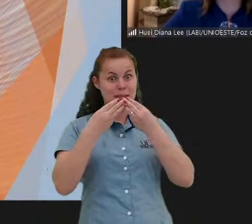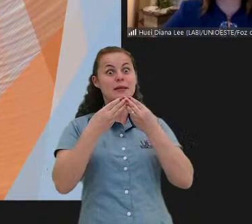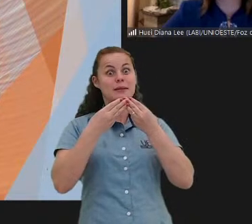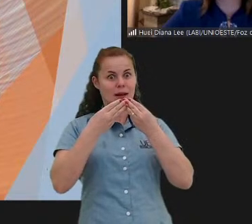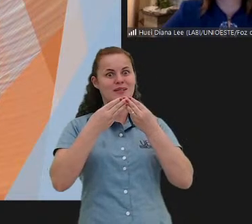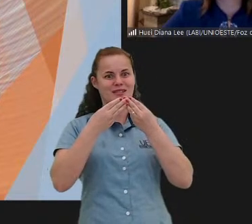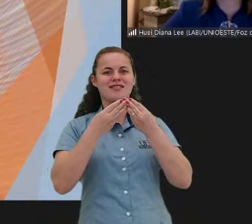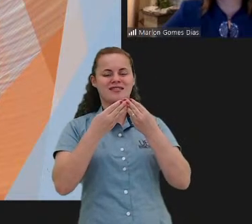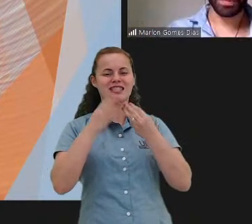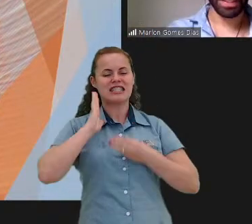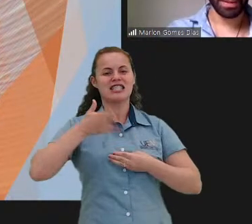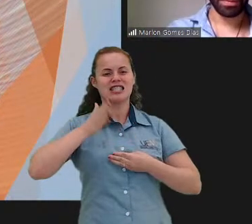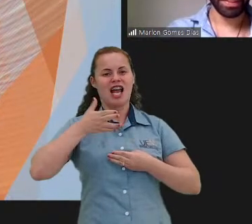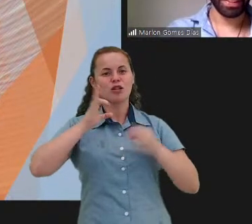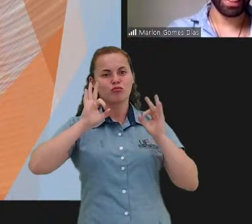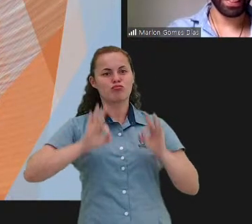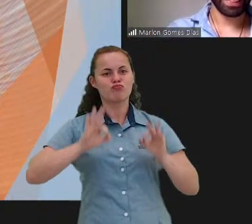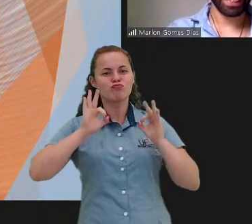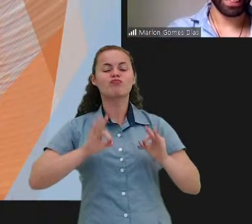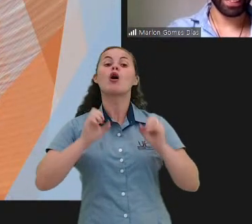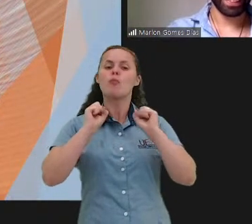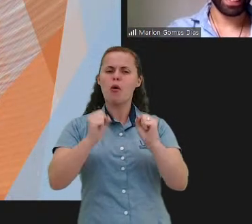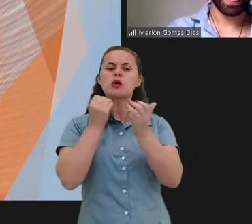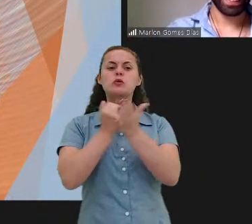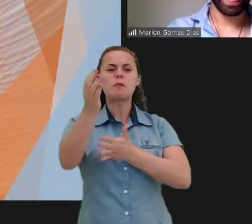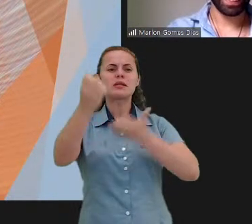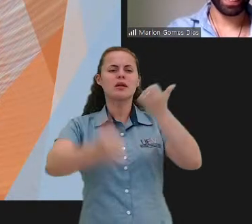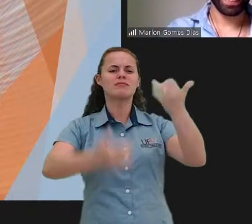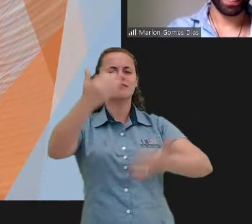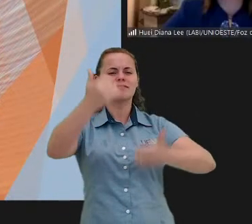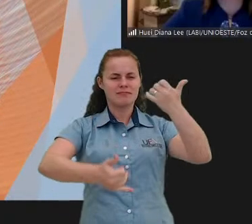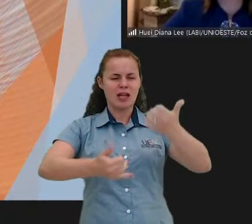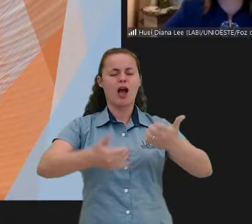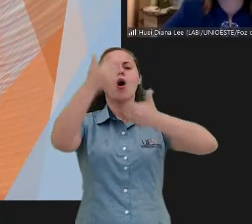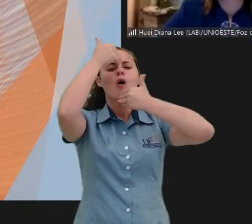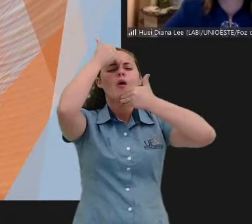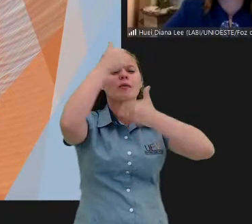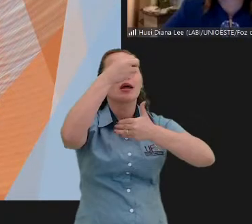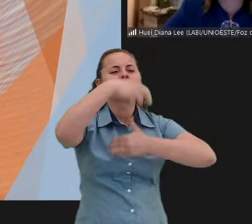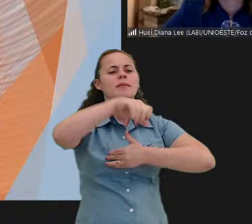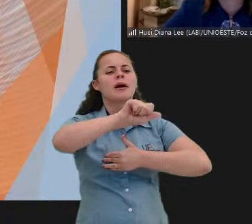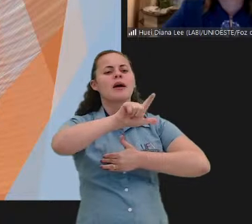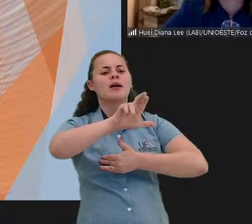agora. Perfeito, certo? Pode começar, professor. Ok, obrigada, Marlon.